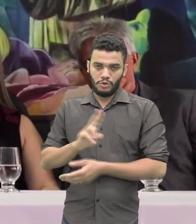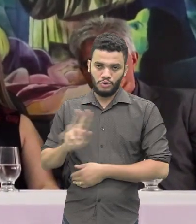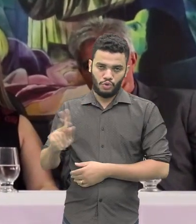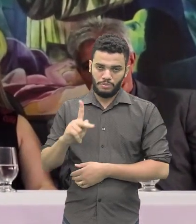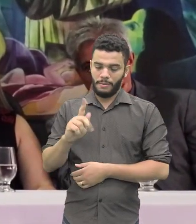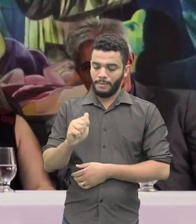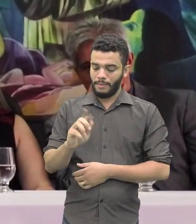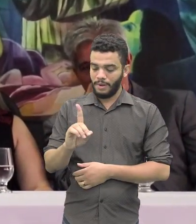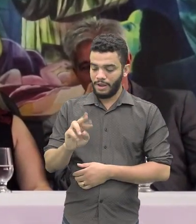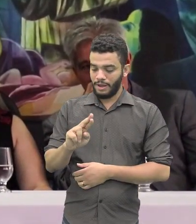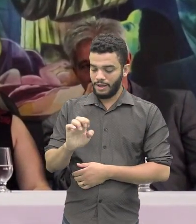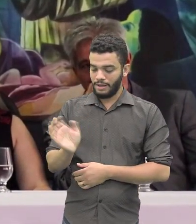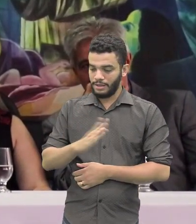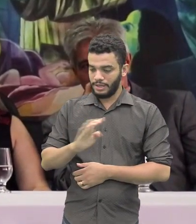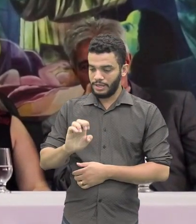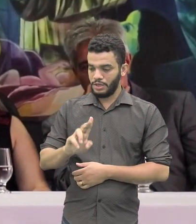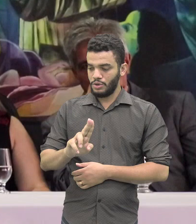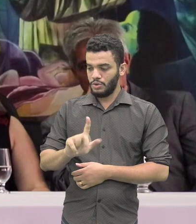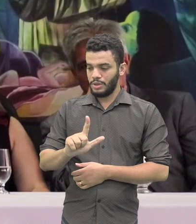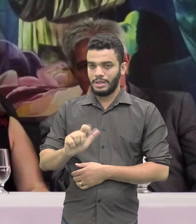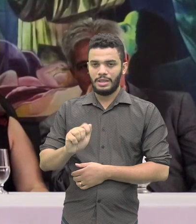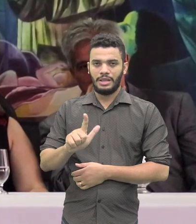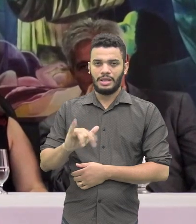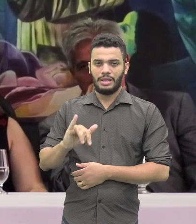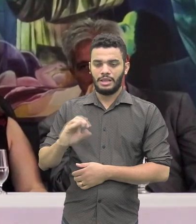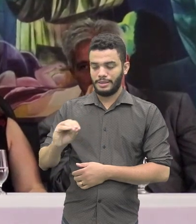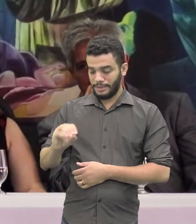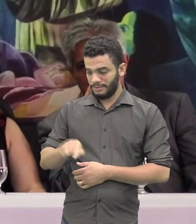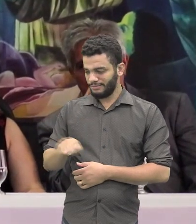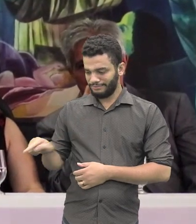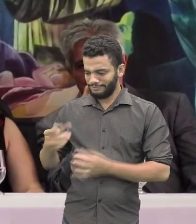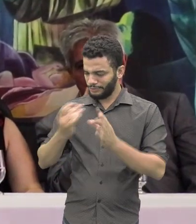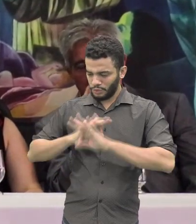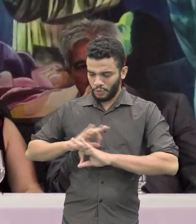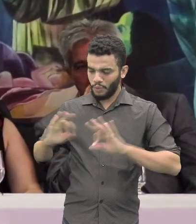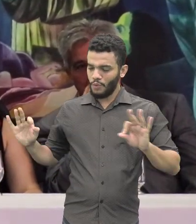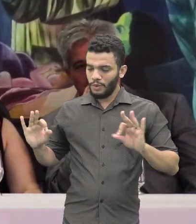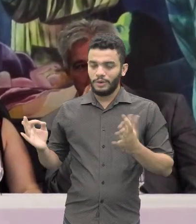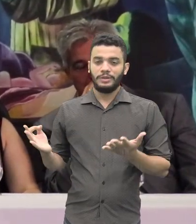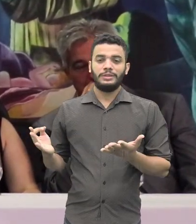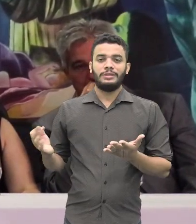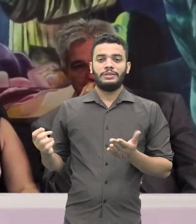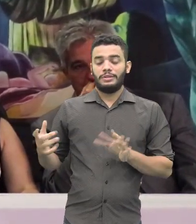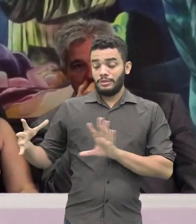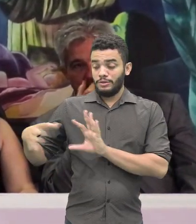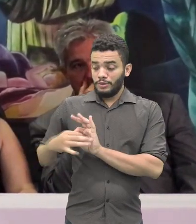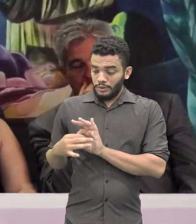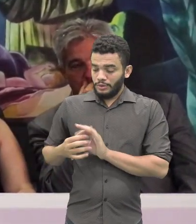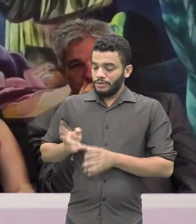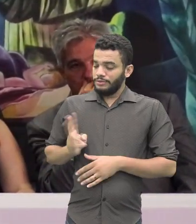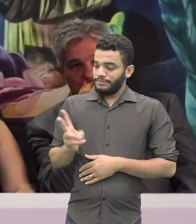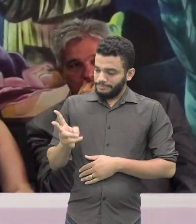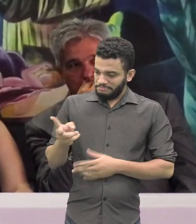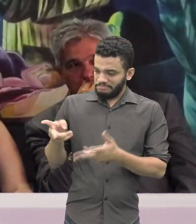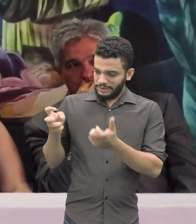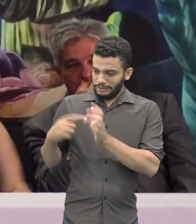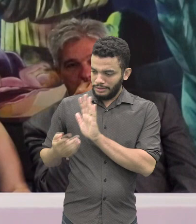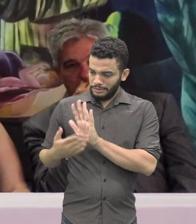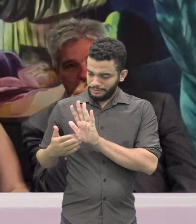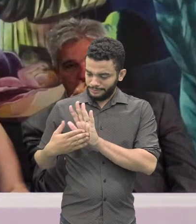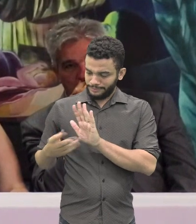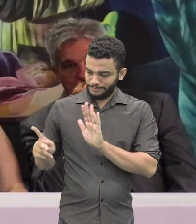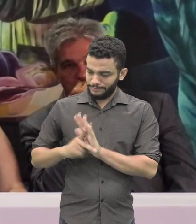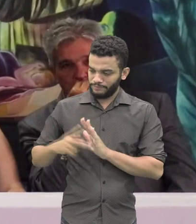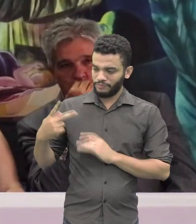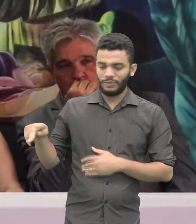que estão sendo amparados lá naquela escola lá e assim outras também que nós temos e aliás a gente tem uma